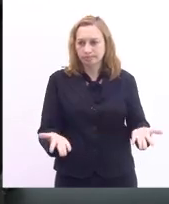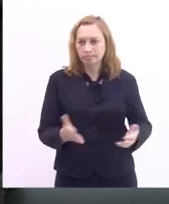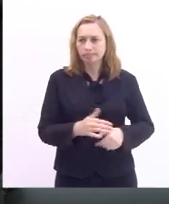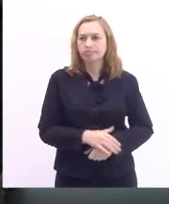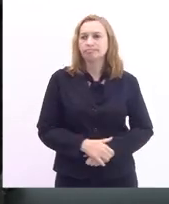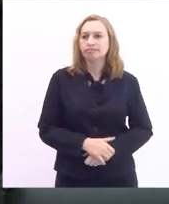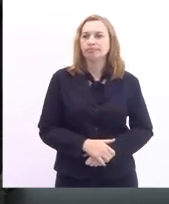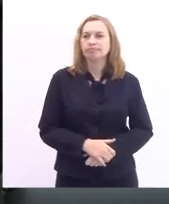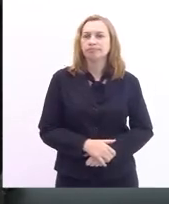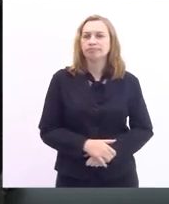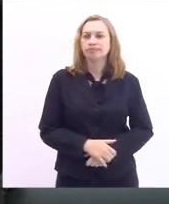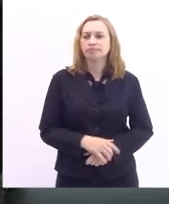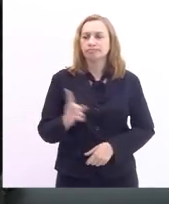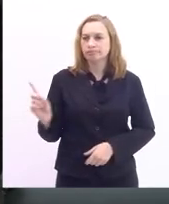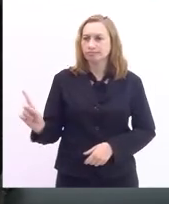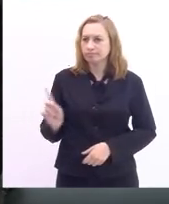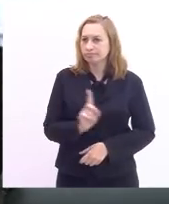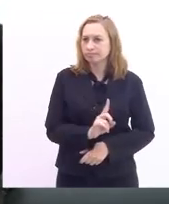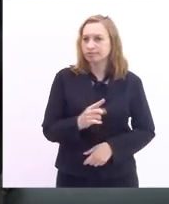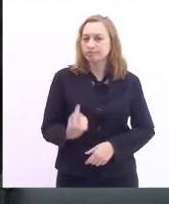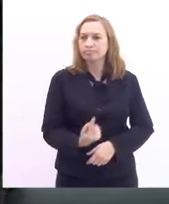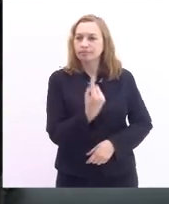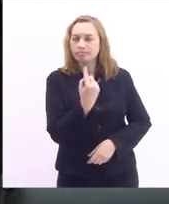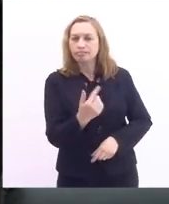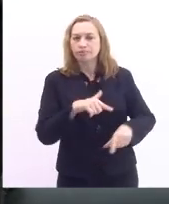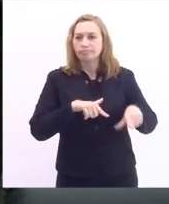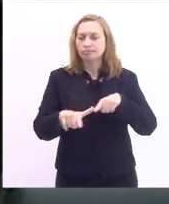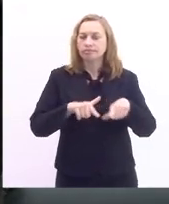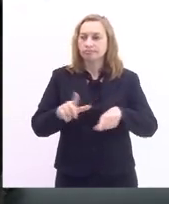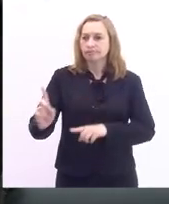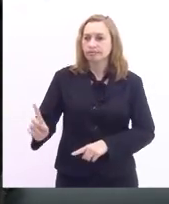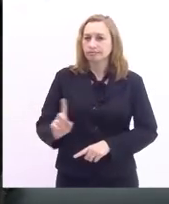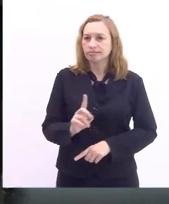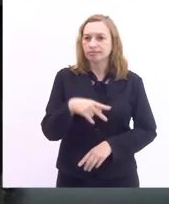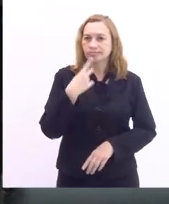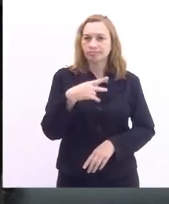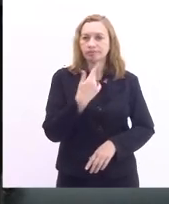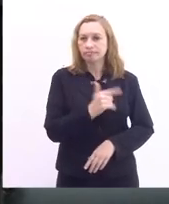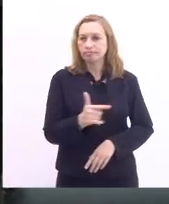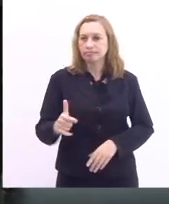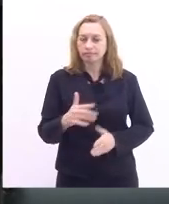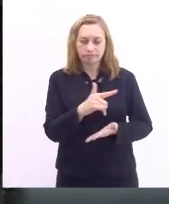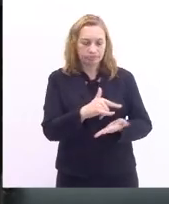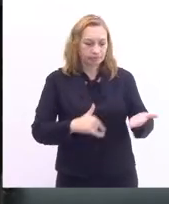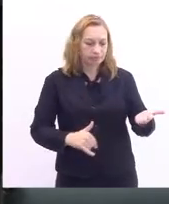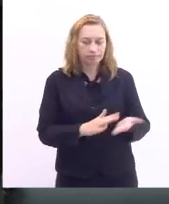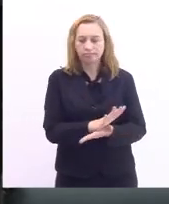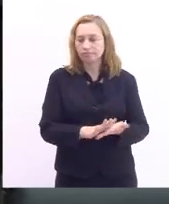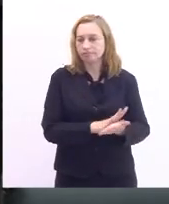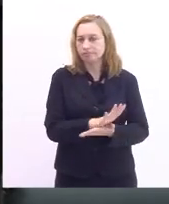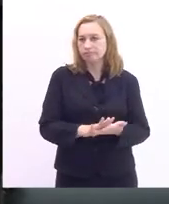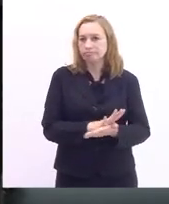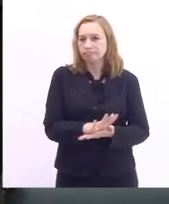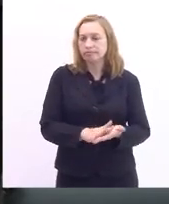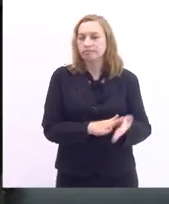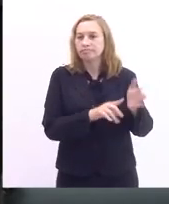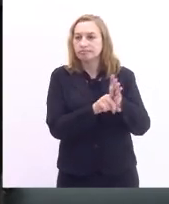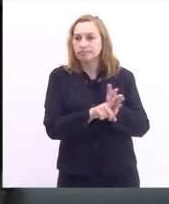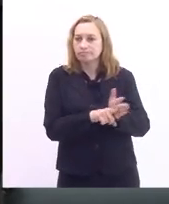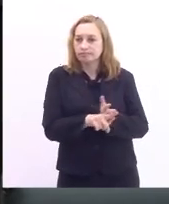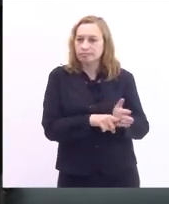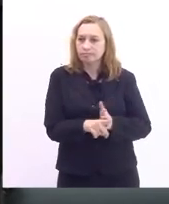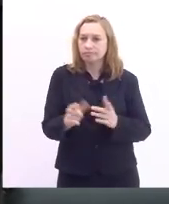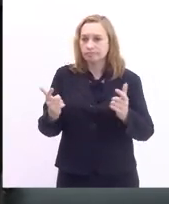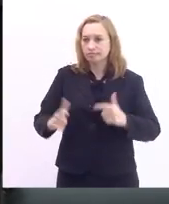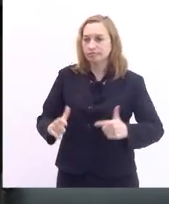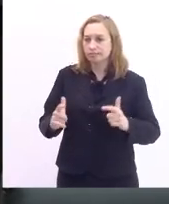nós viemos para cá numa única missão Chegamos aqui falar não temos lista de nada vamos analisar